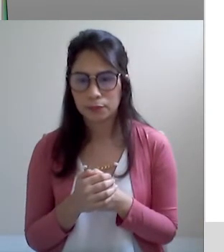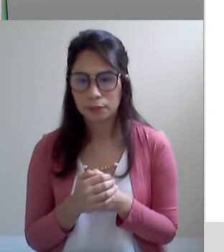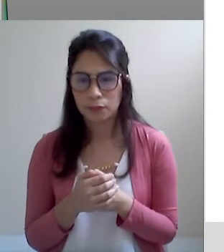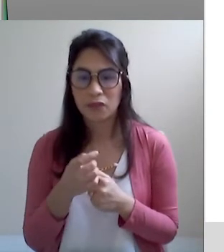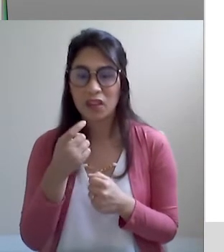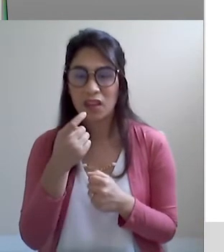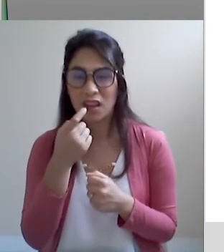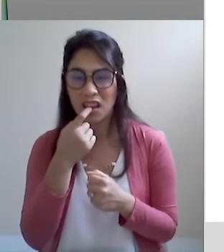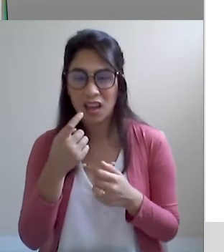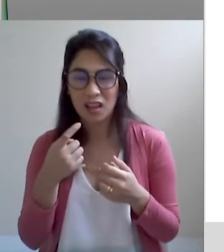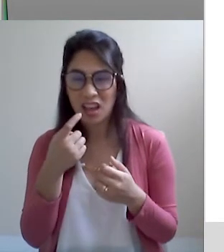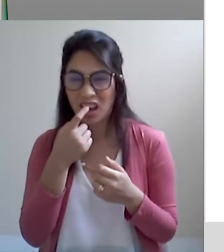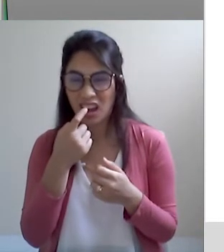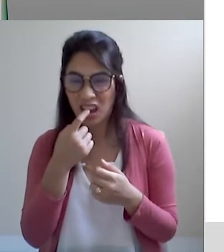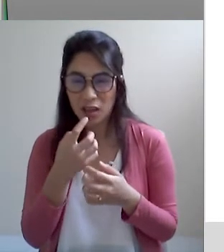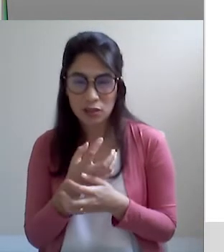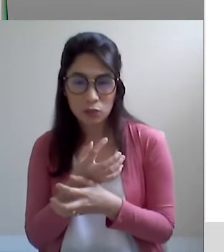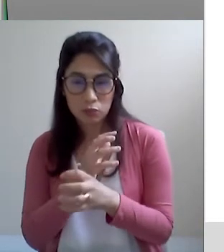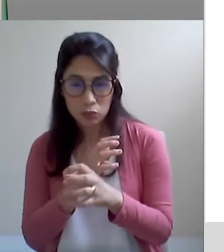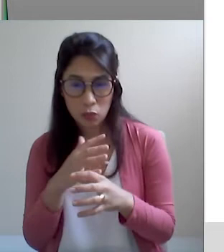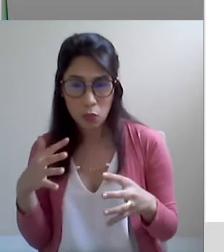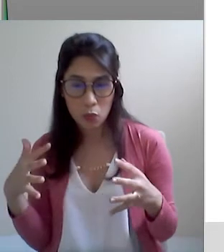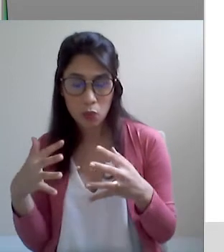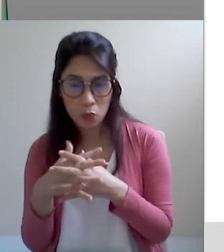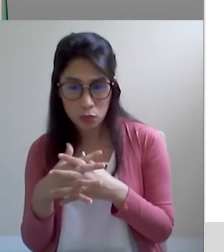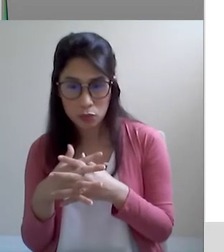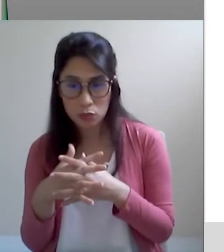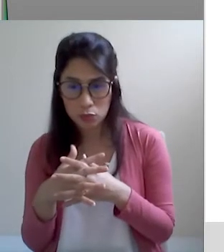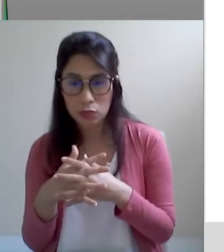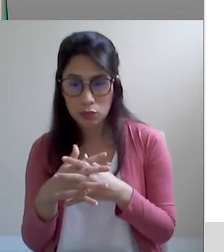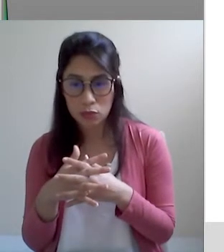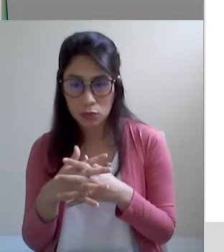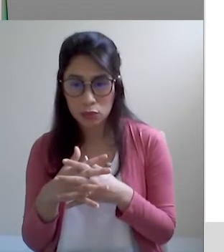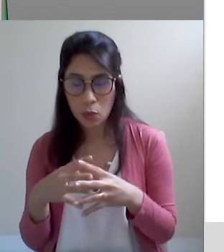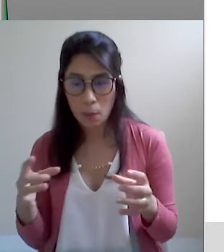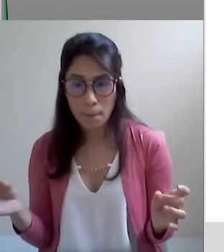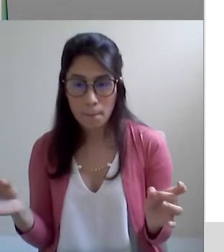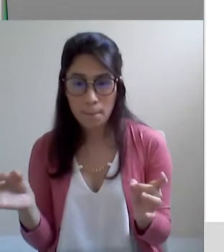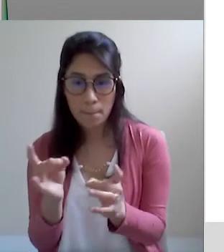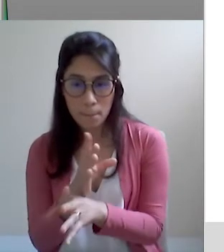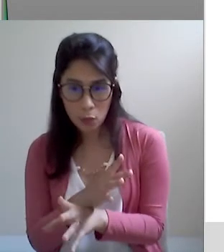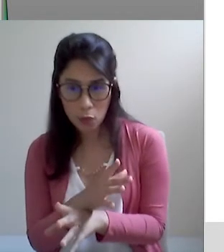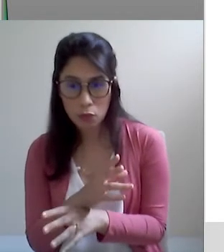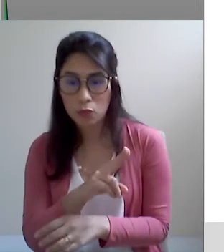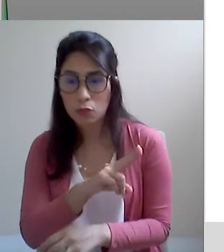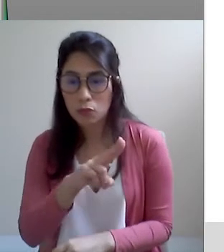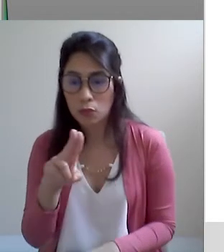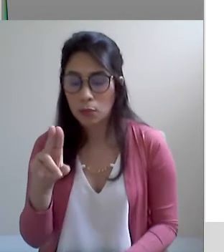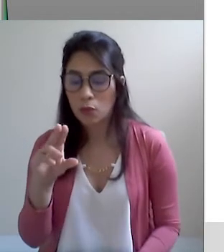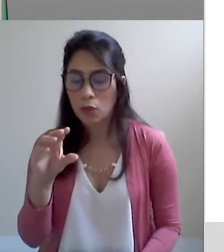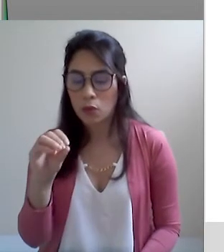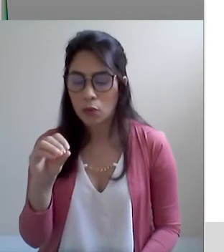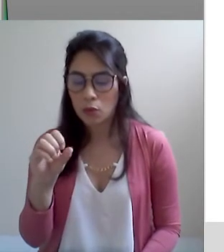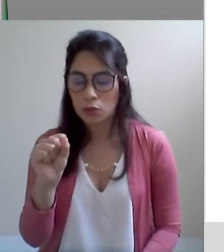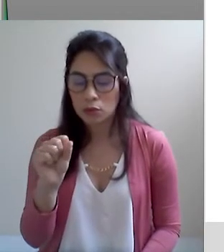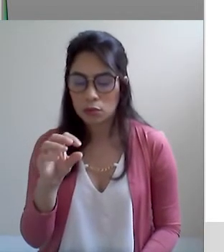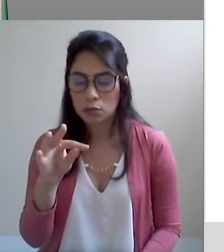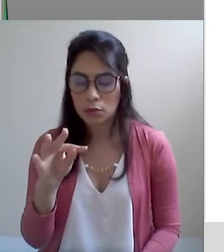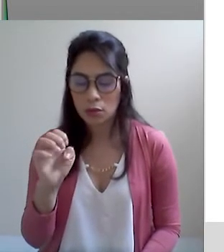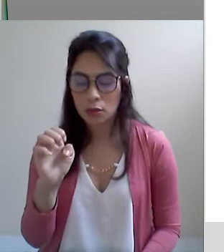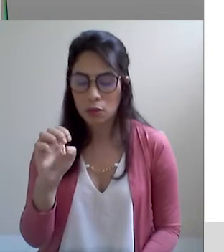A unidade morfológica do tecido ósseo maduro é denominada de ósteon ou osteona.